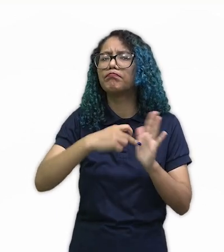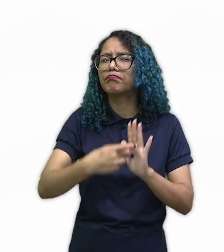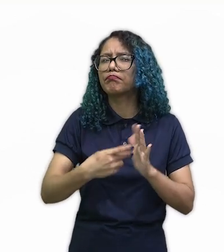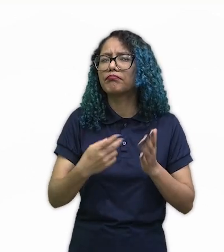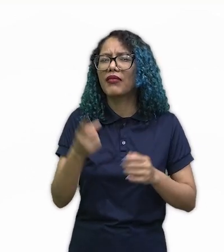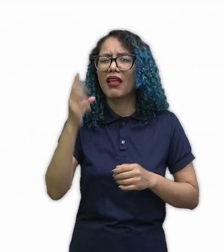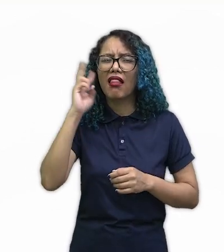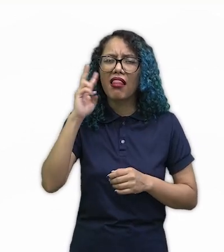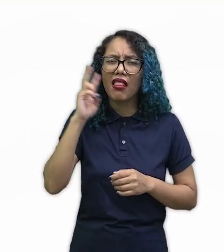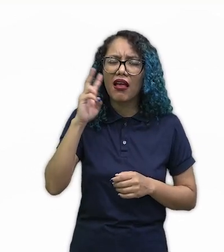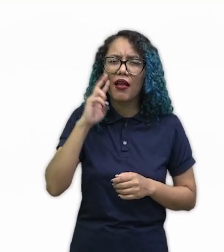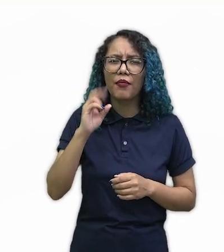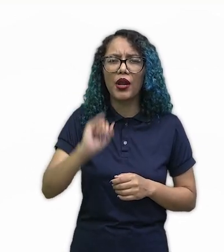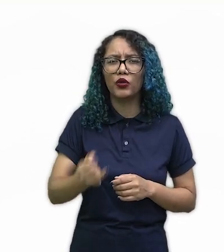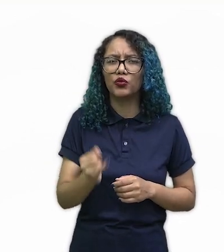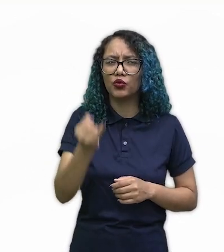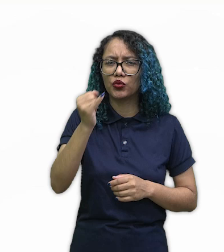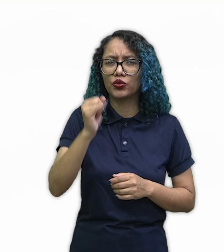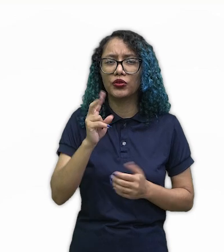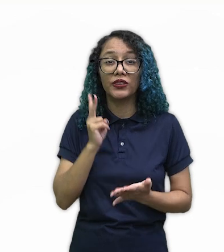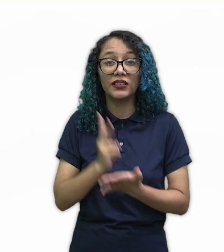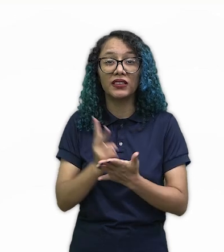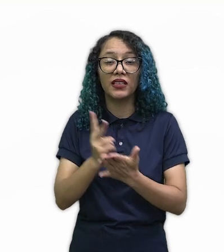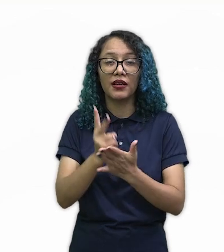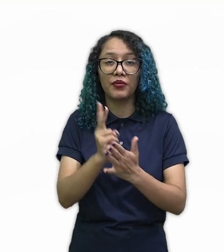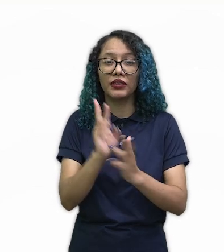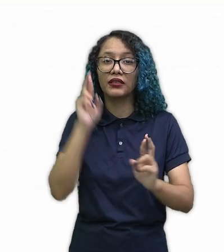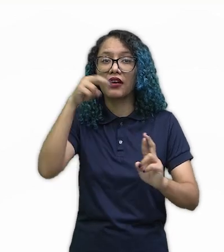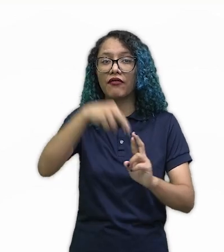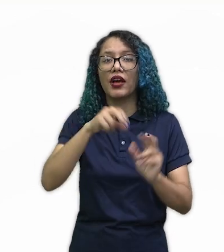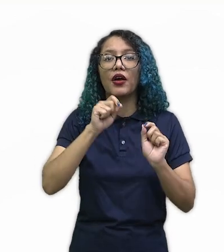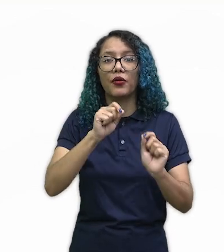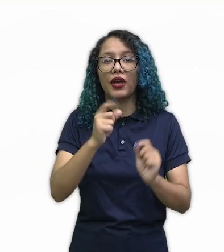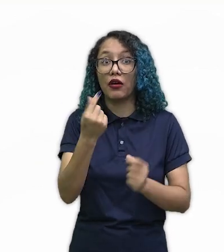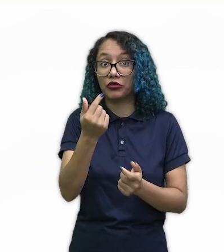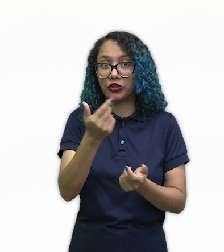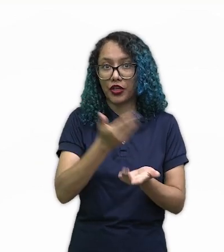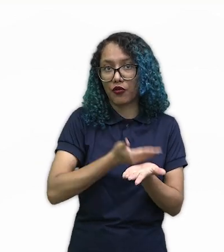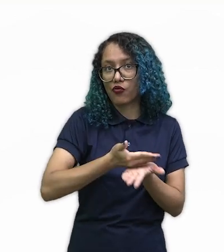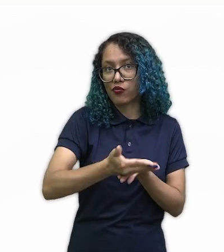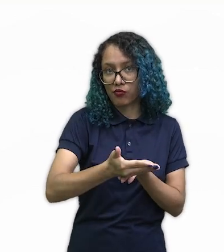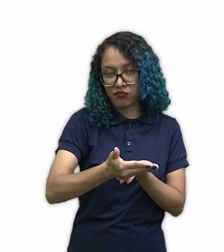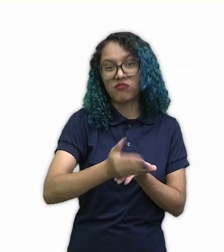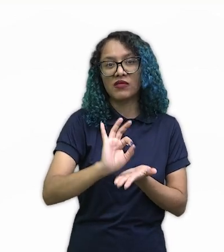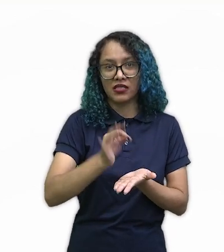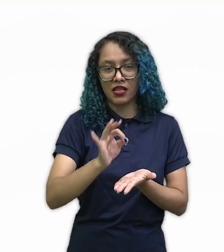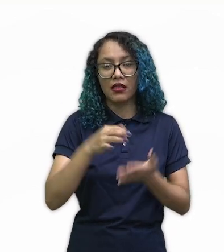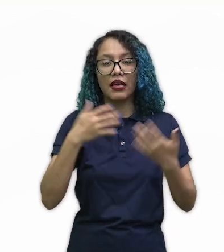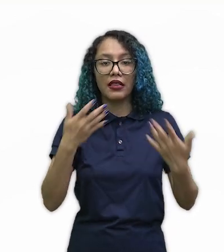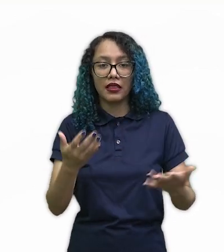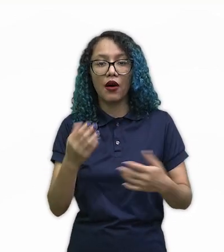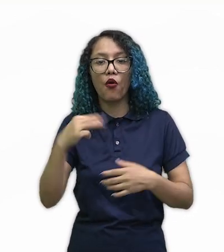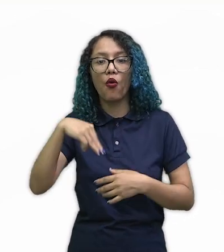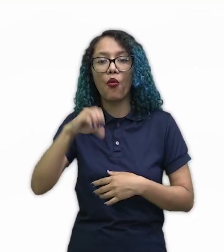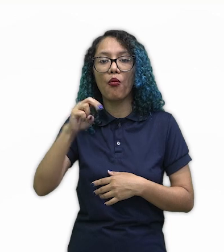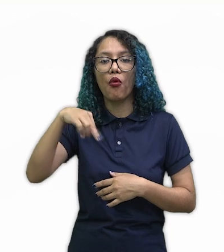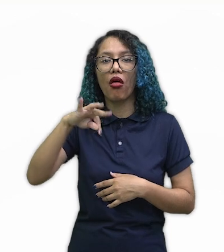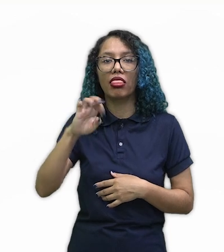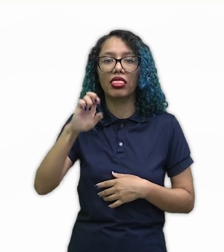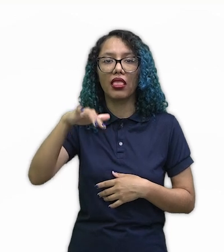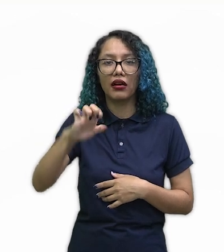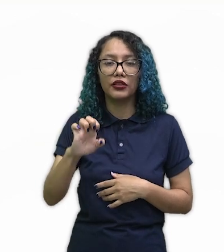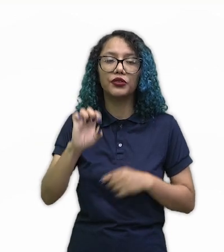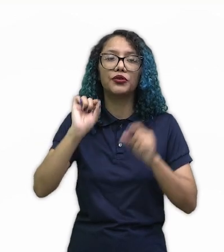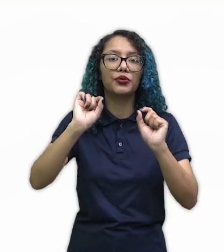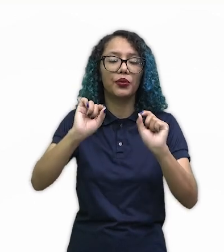que os juros, eles sempre serão em relação a um capital inicial? O montante é justamente